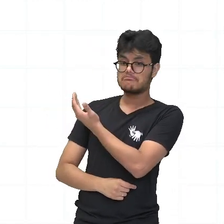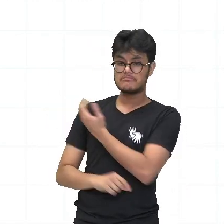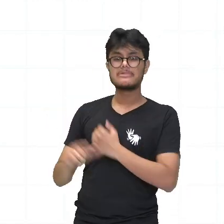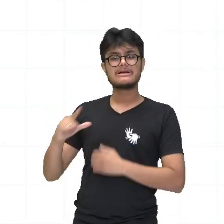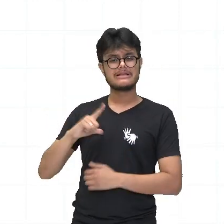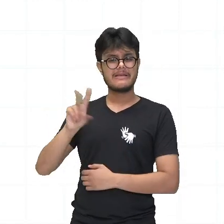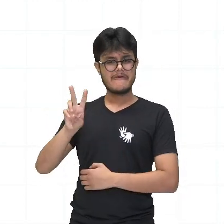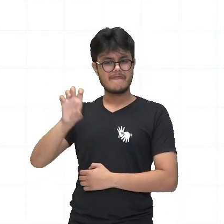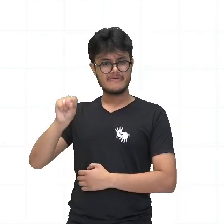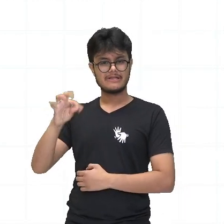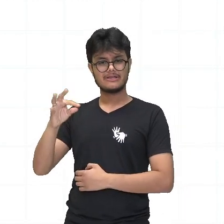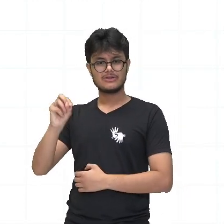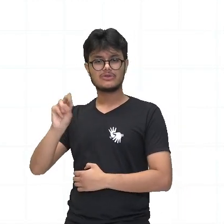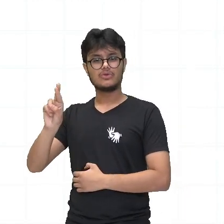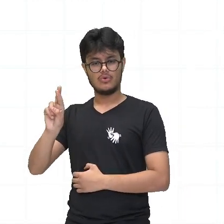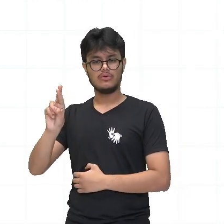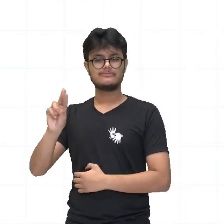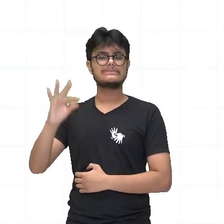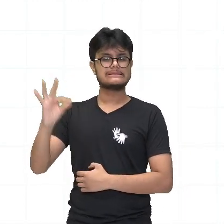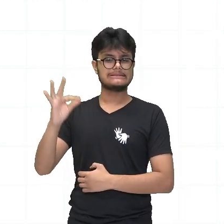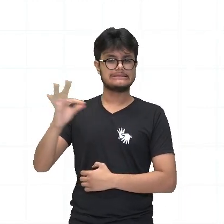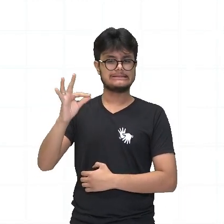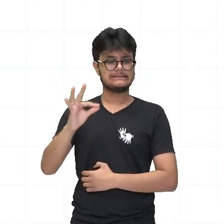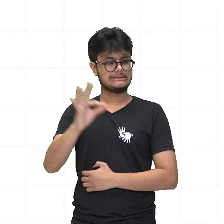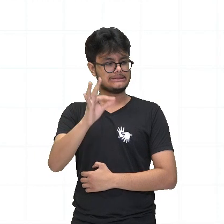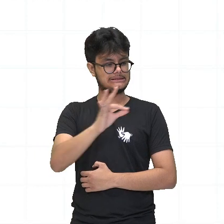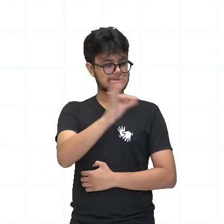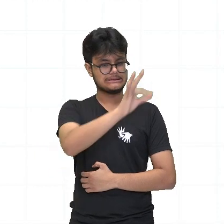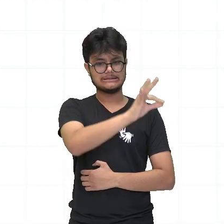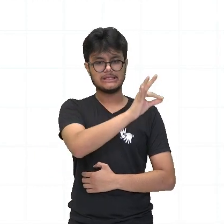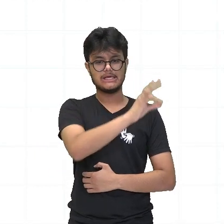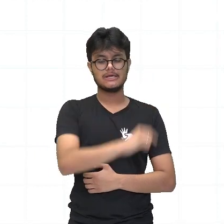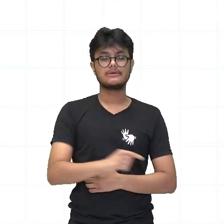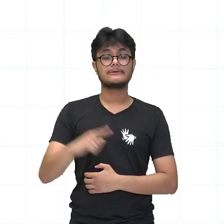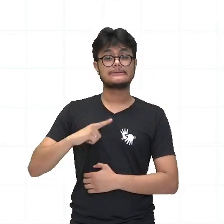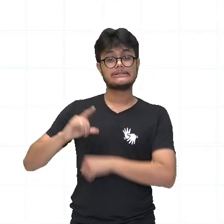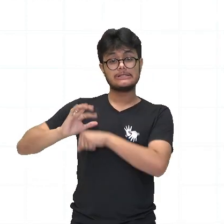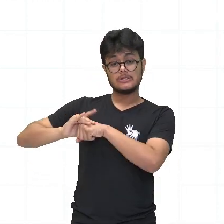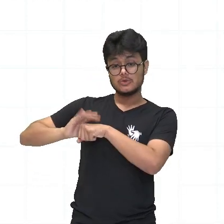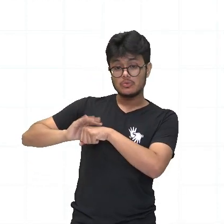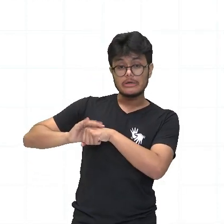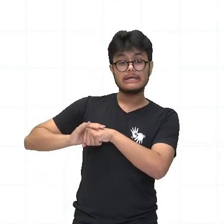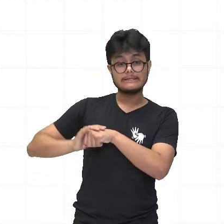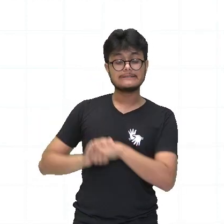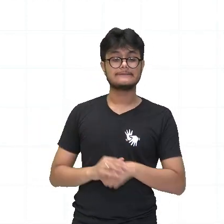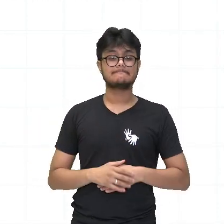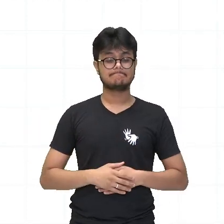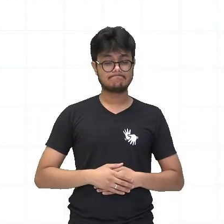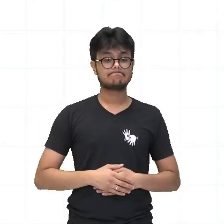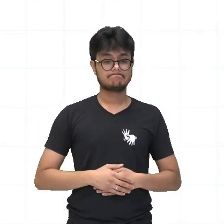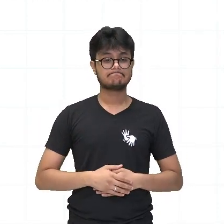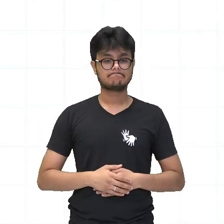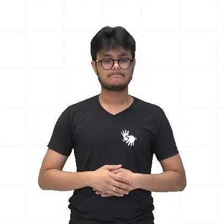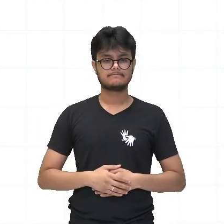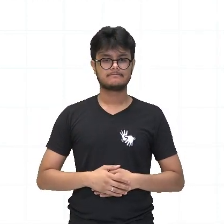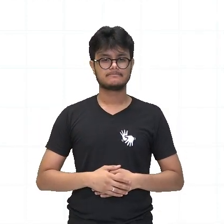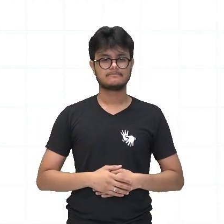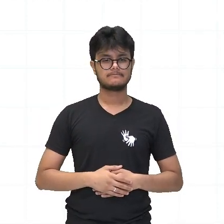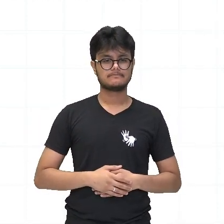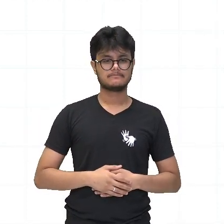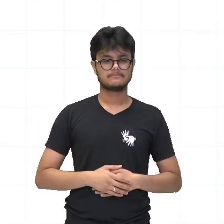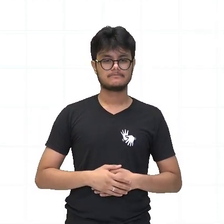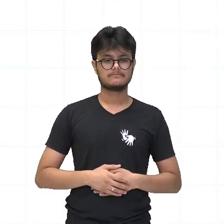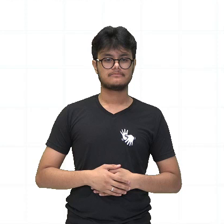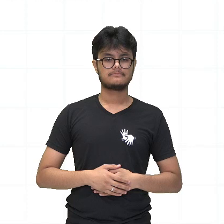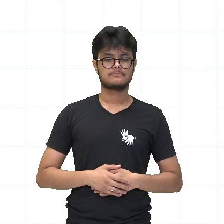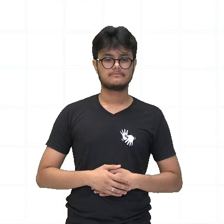que é a mosca tsetse, que está relacionada com a doença do sono, e também tem as moscas pretas